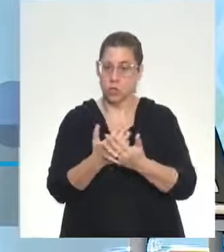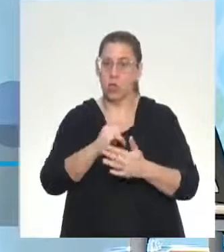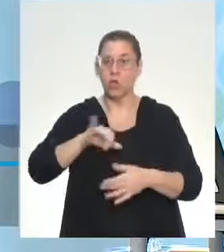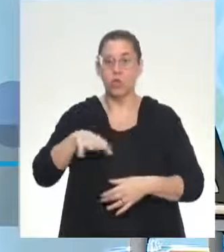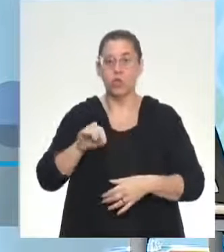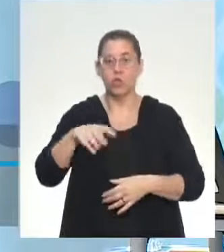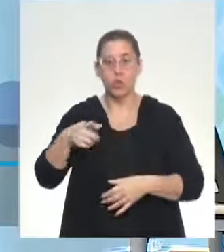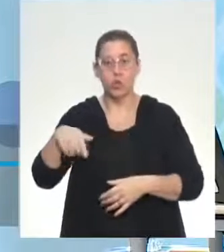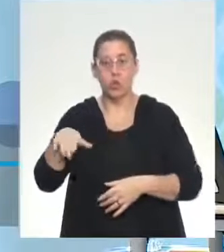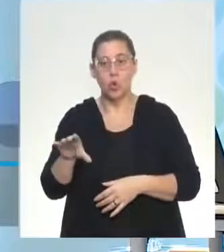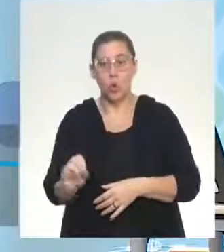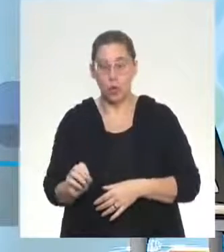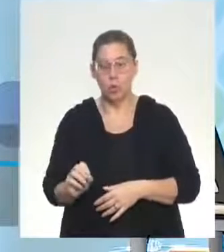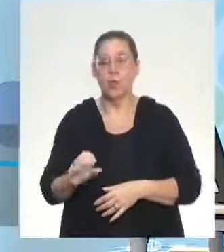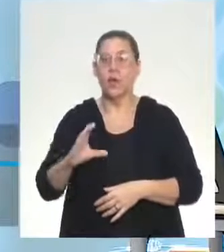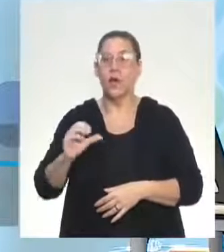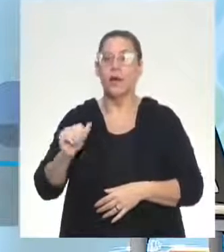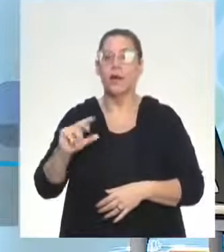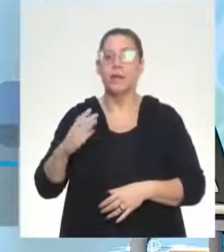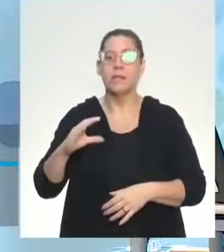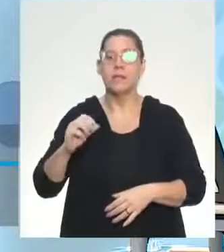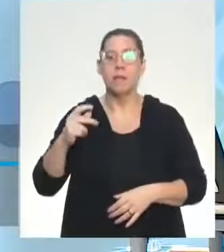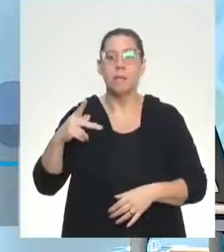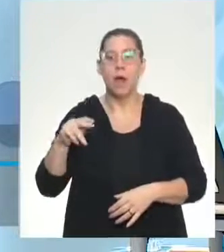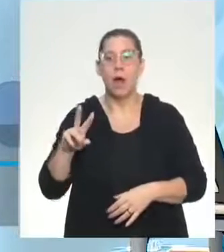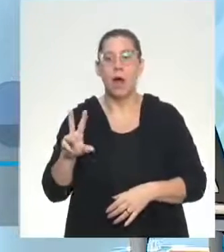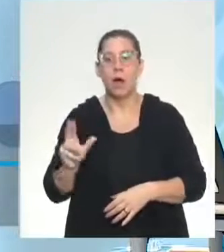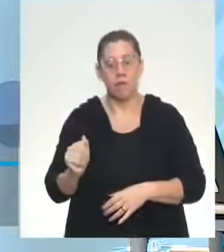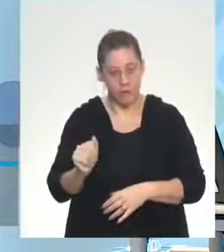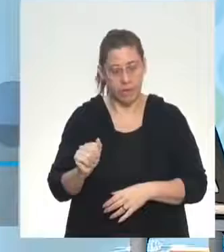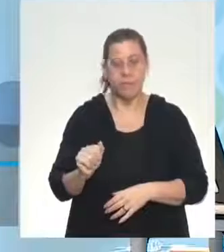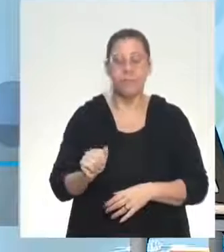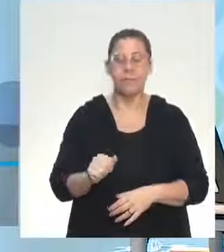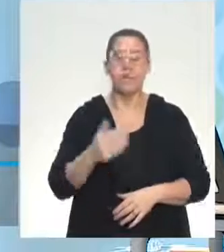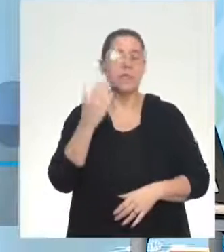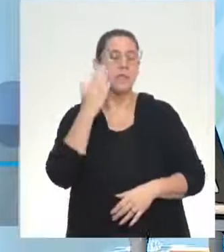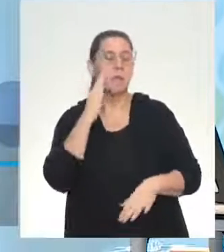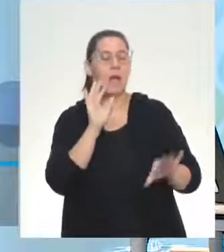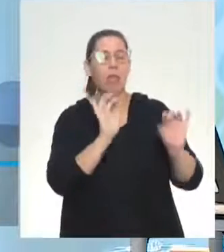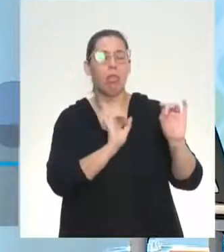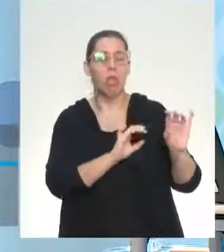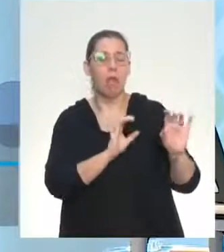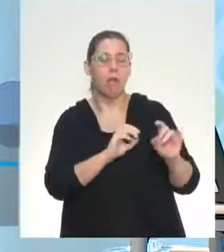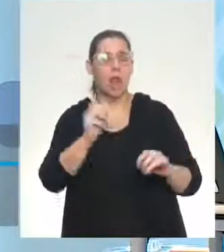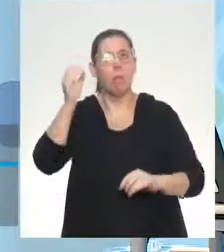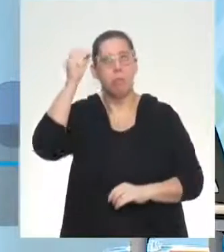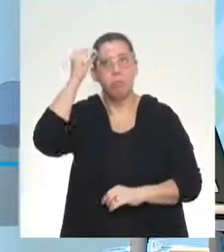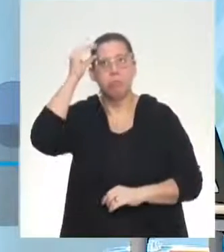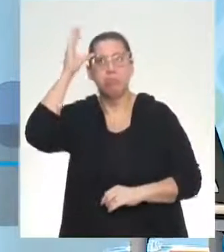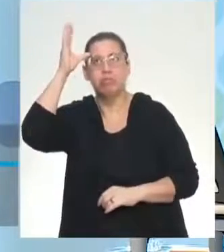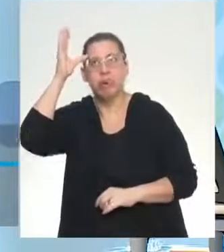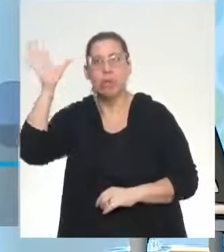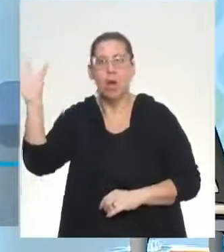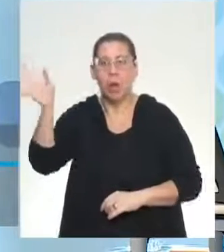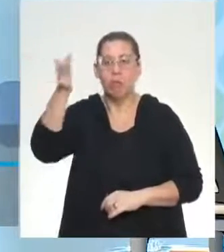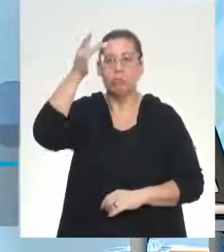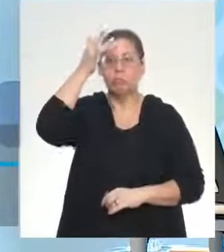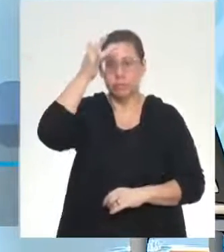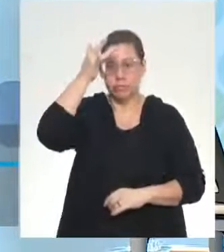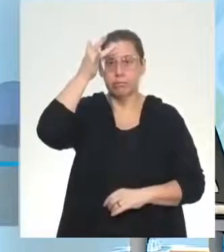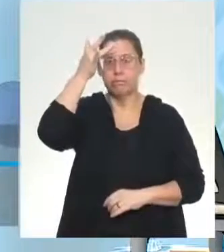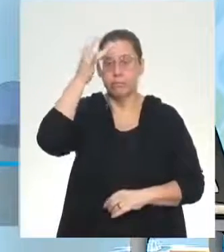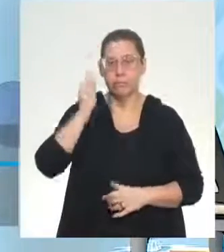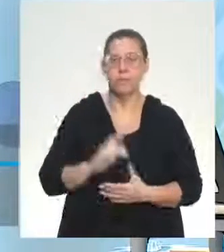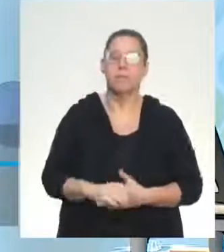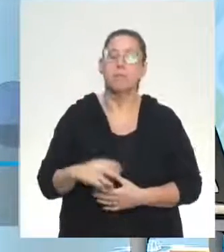João Gonçalves, em Caçapava, e ela diz que saberes e técnicas são conhecimentos adquiridos. A